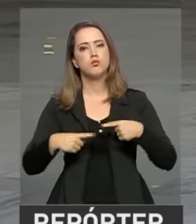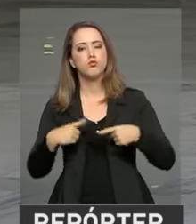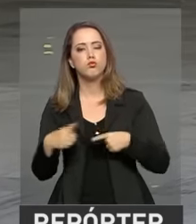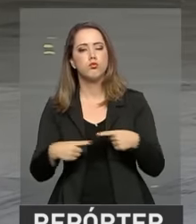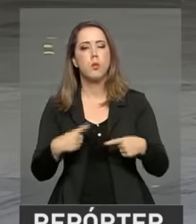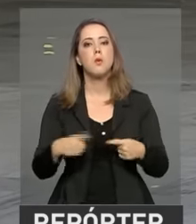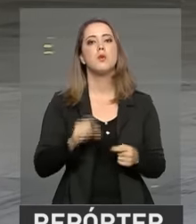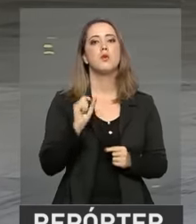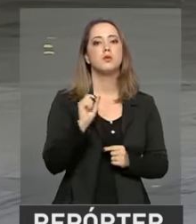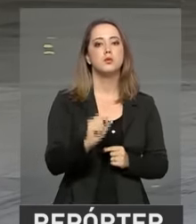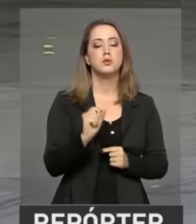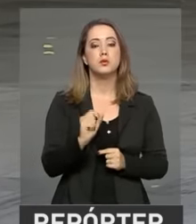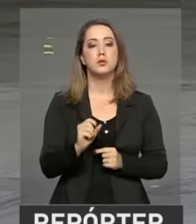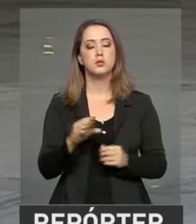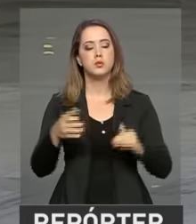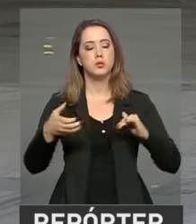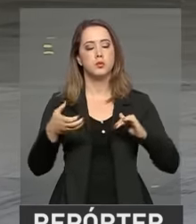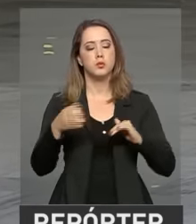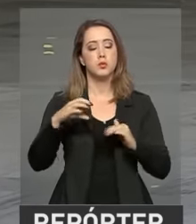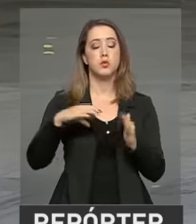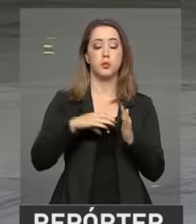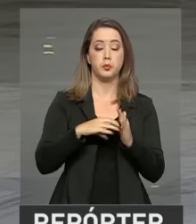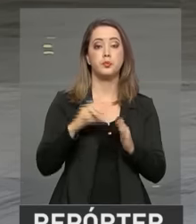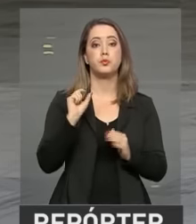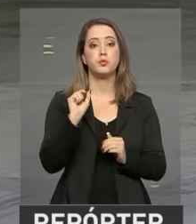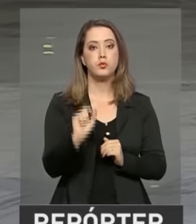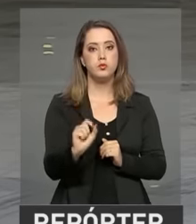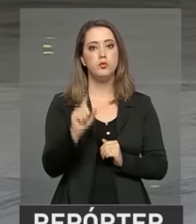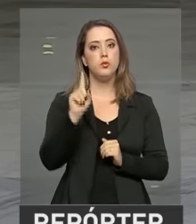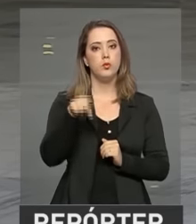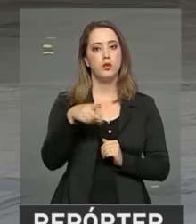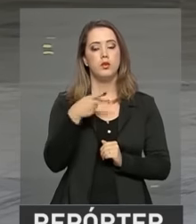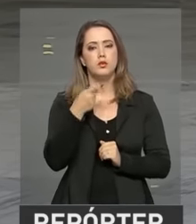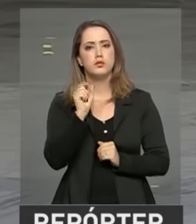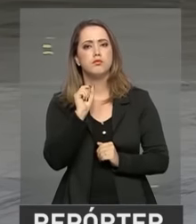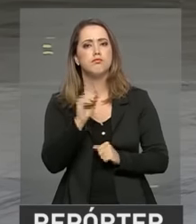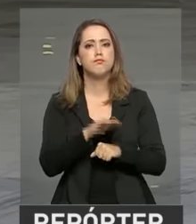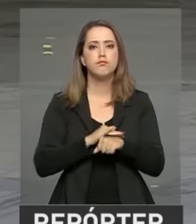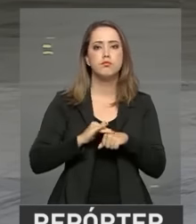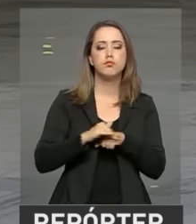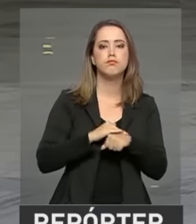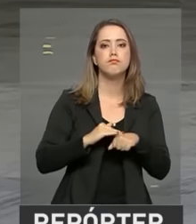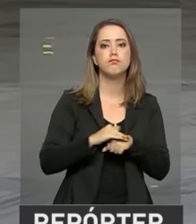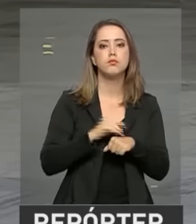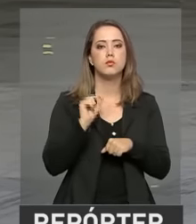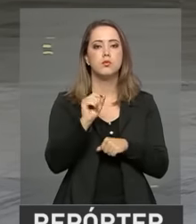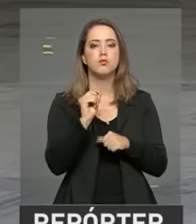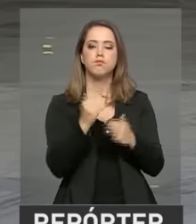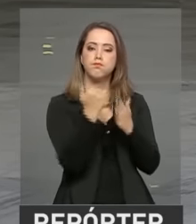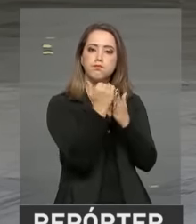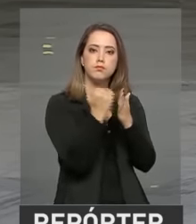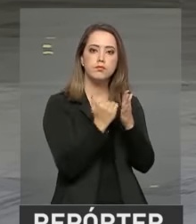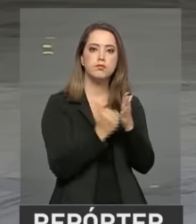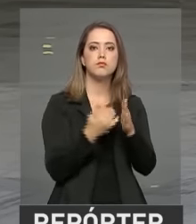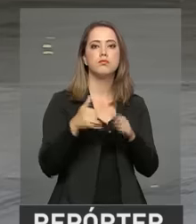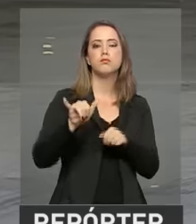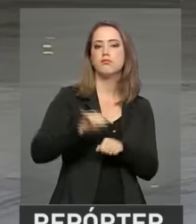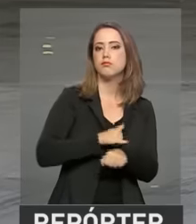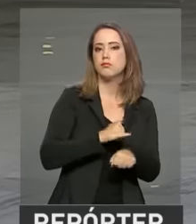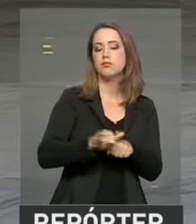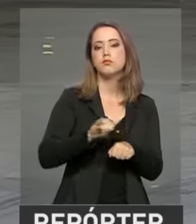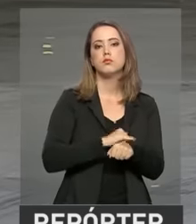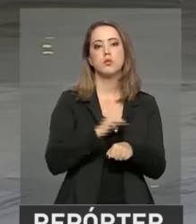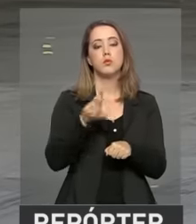Governo na Câmara A ideia é aproveitar o almoço para discutir projetos considerados estratégicos pelo governo para